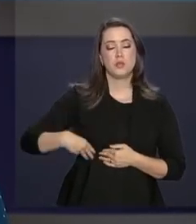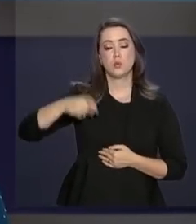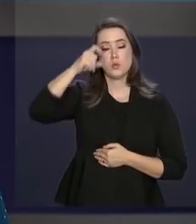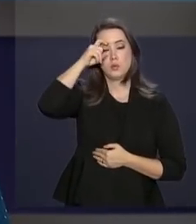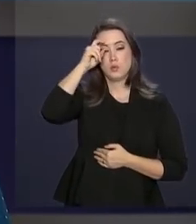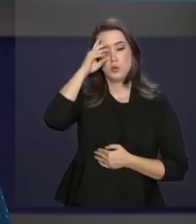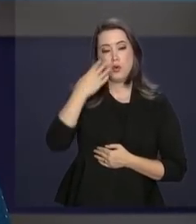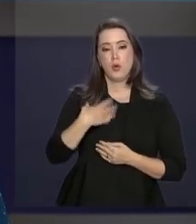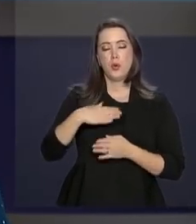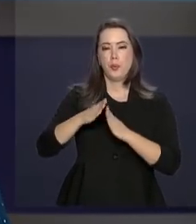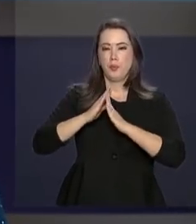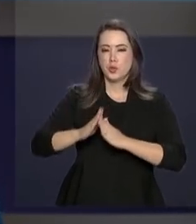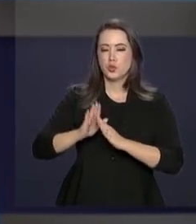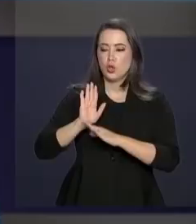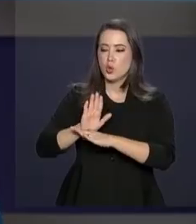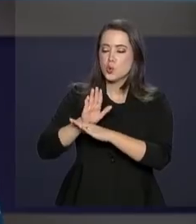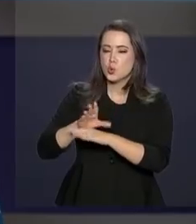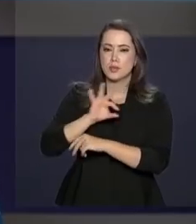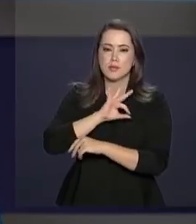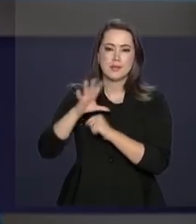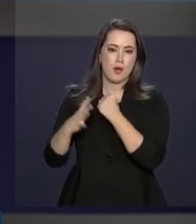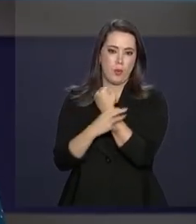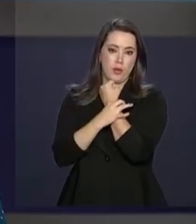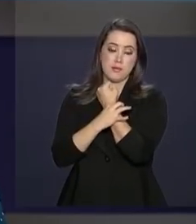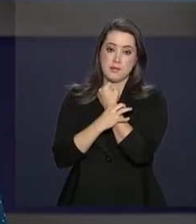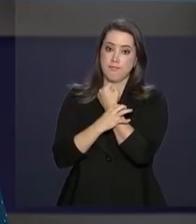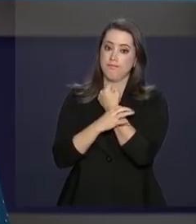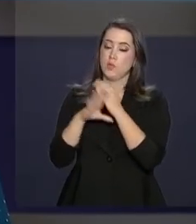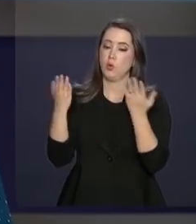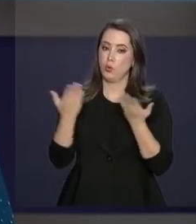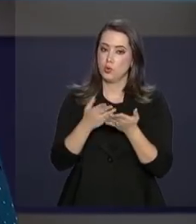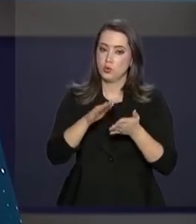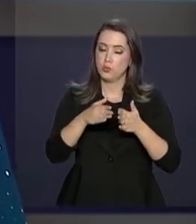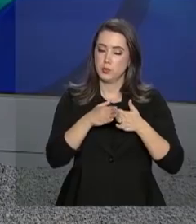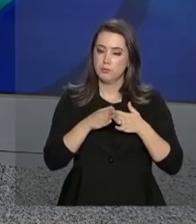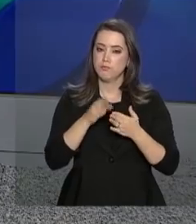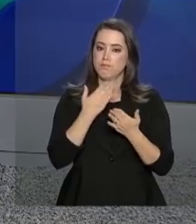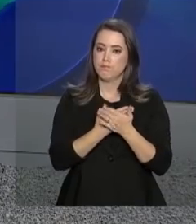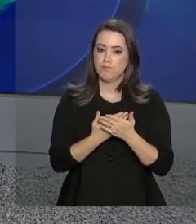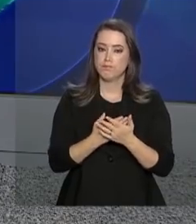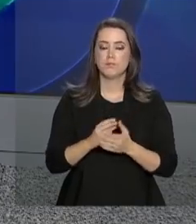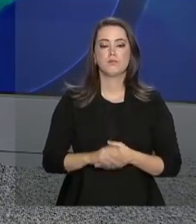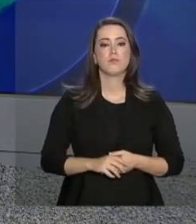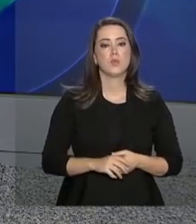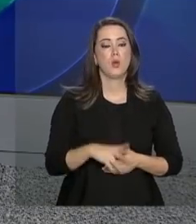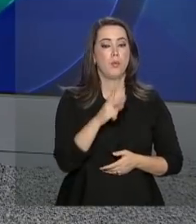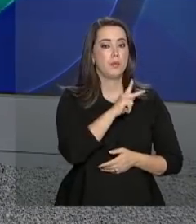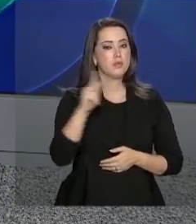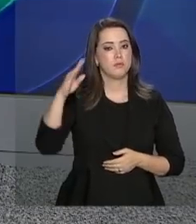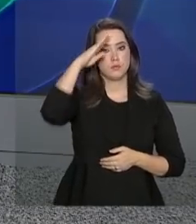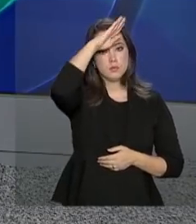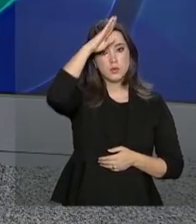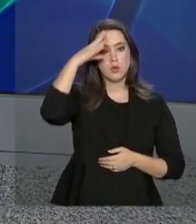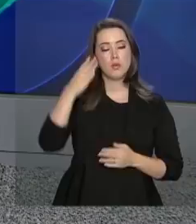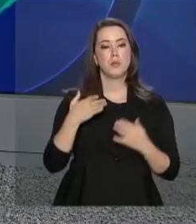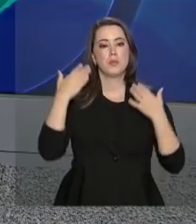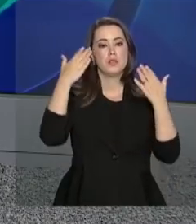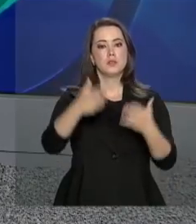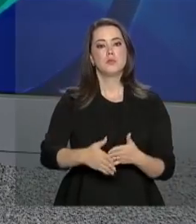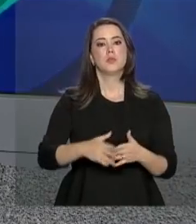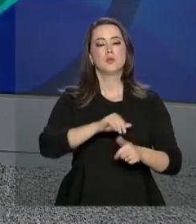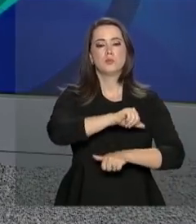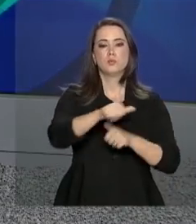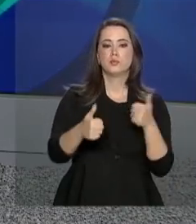tropas da força nacional o pedido foi feito hoje e está em análise o Presidente Jair bolsonaro participou da